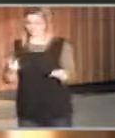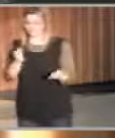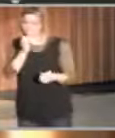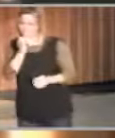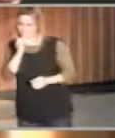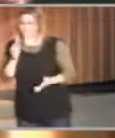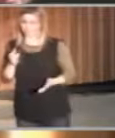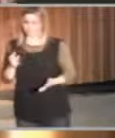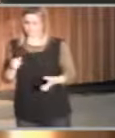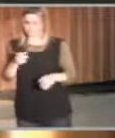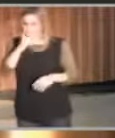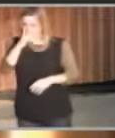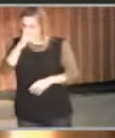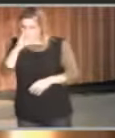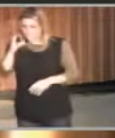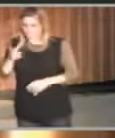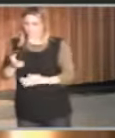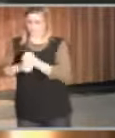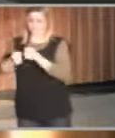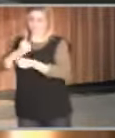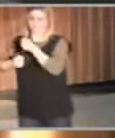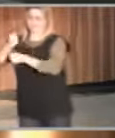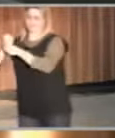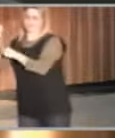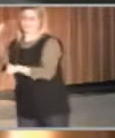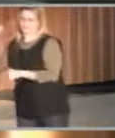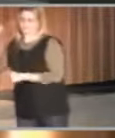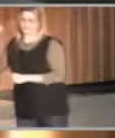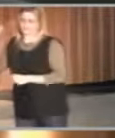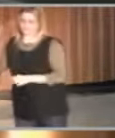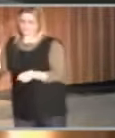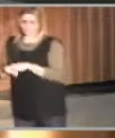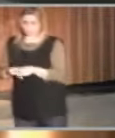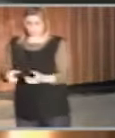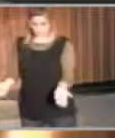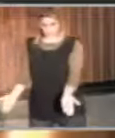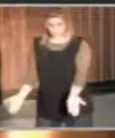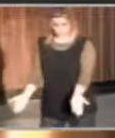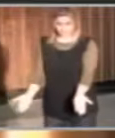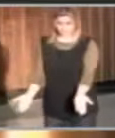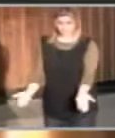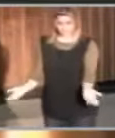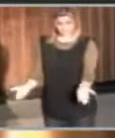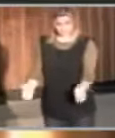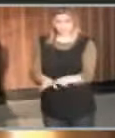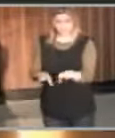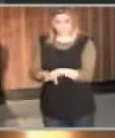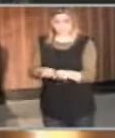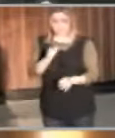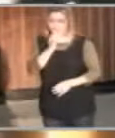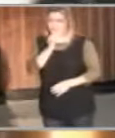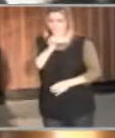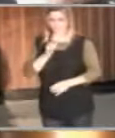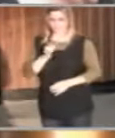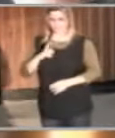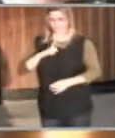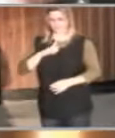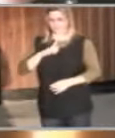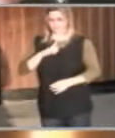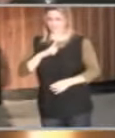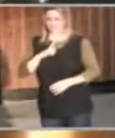mesma tragédia ocorreu com as gerações que se sucederam aos